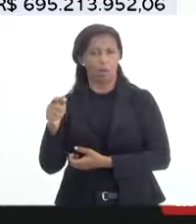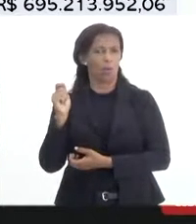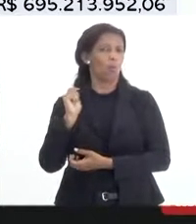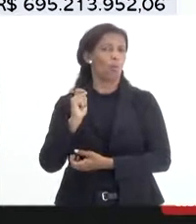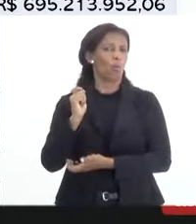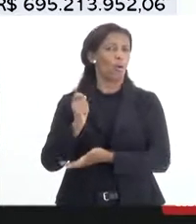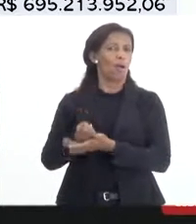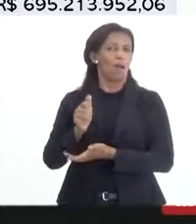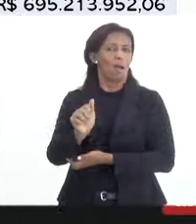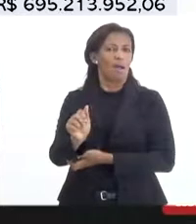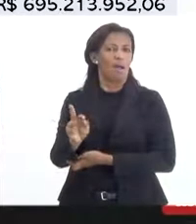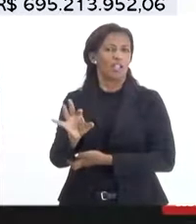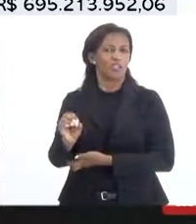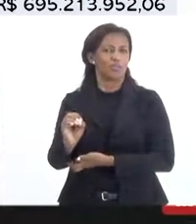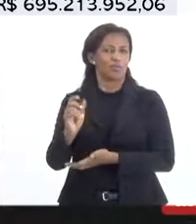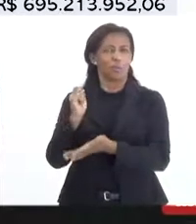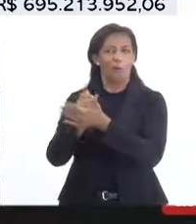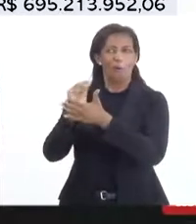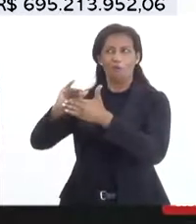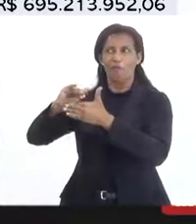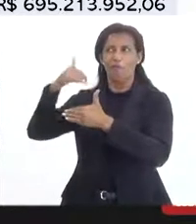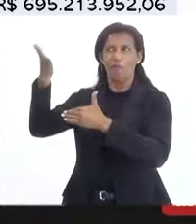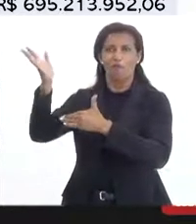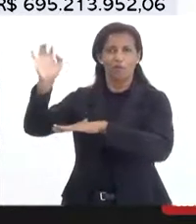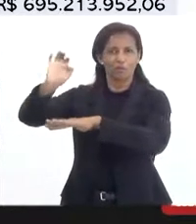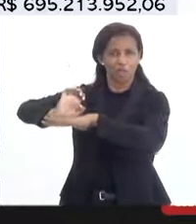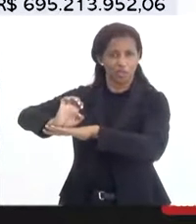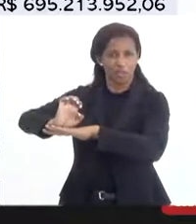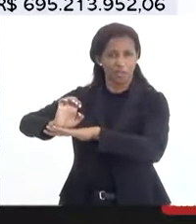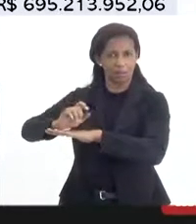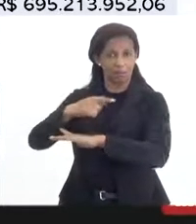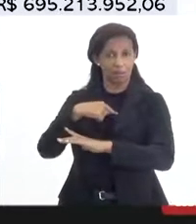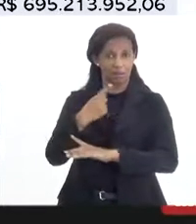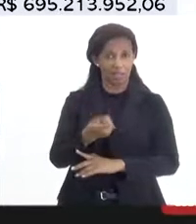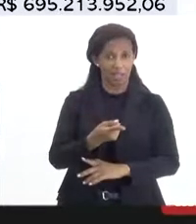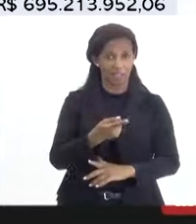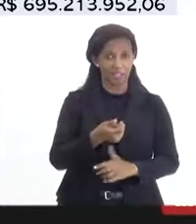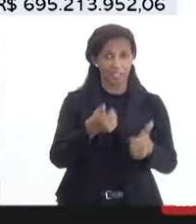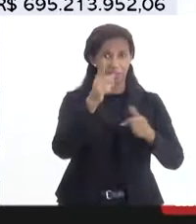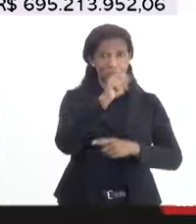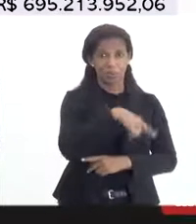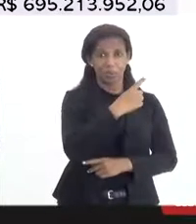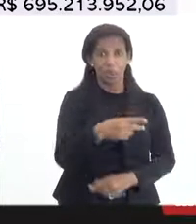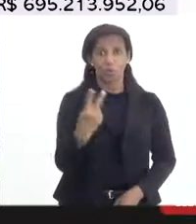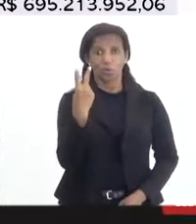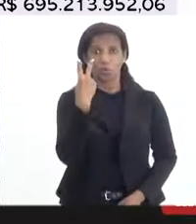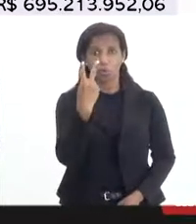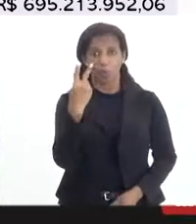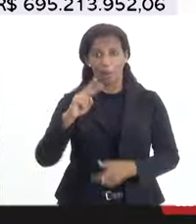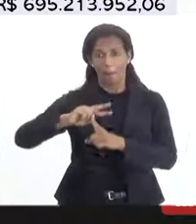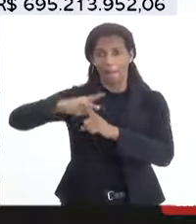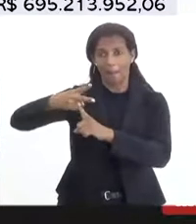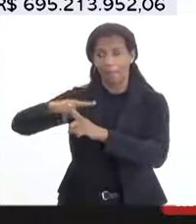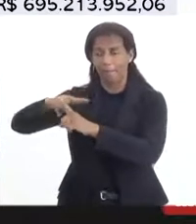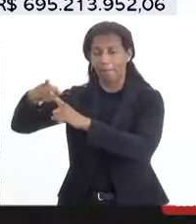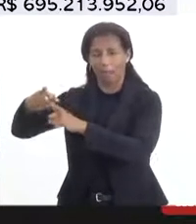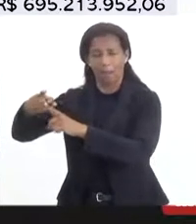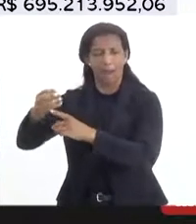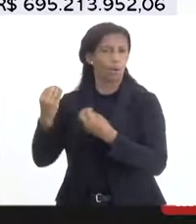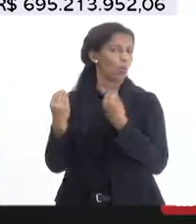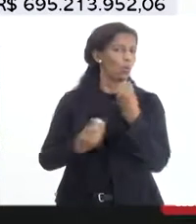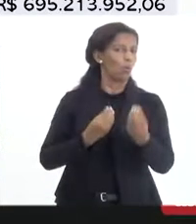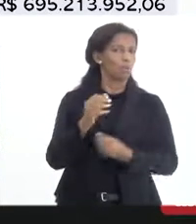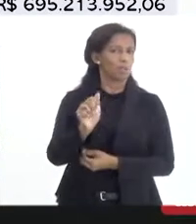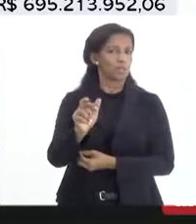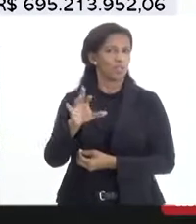compravam a broca de fora do Estado, nós somos lesados duas vezes. Nós somos lesados porque ele se acreditou como ativo fosse, e